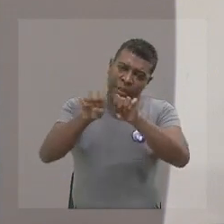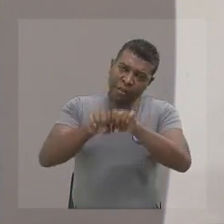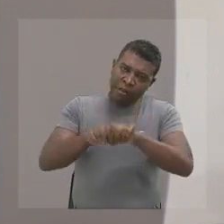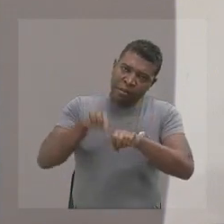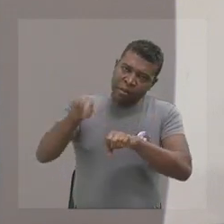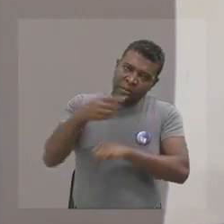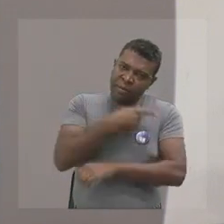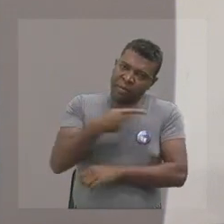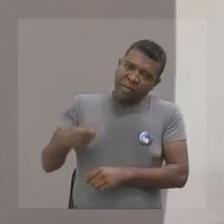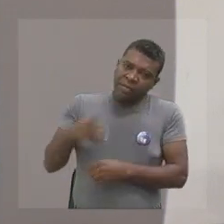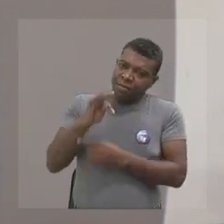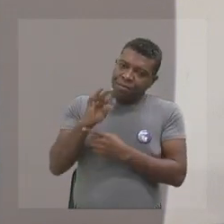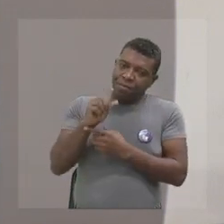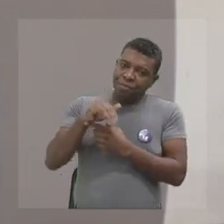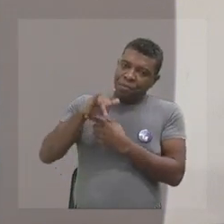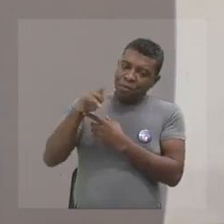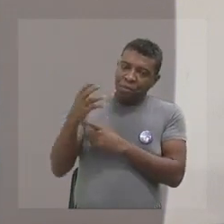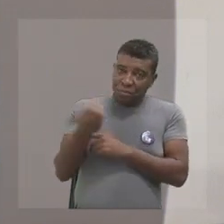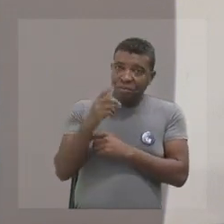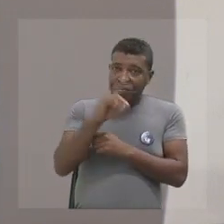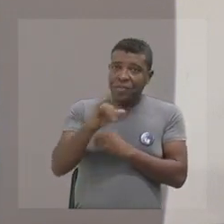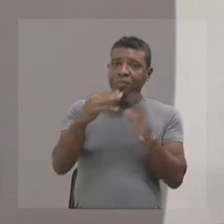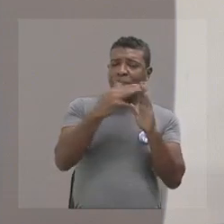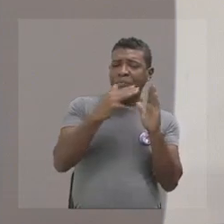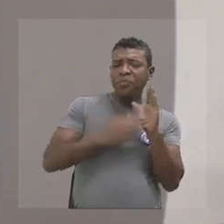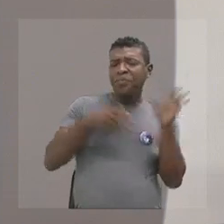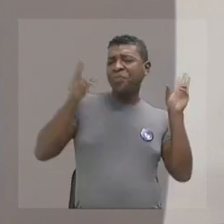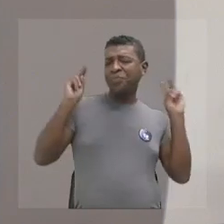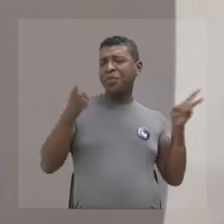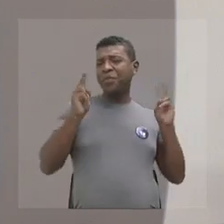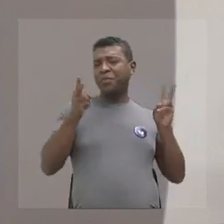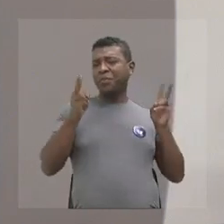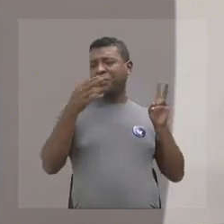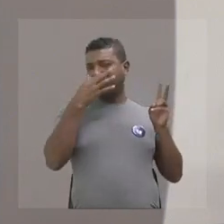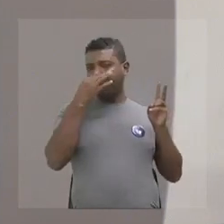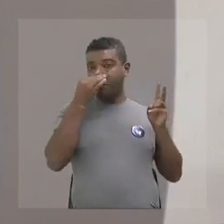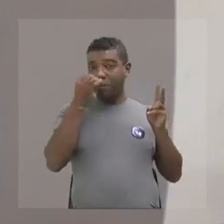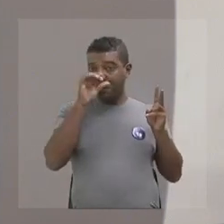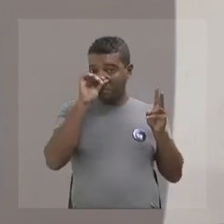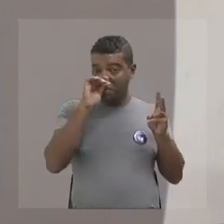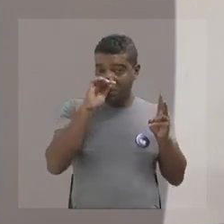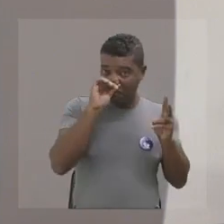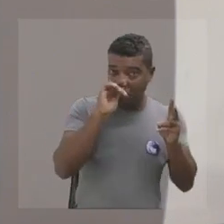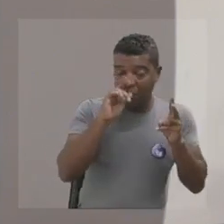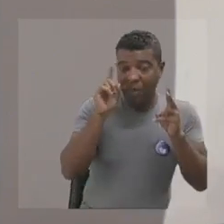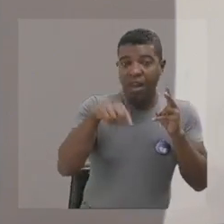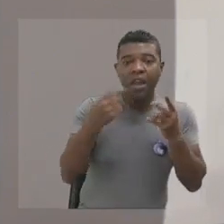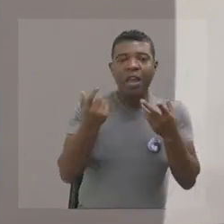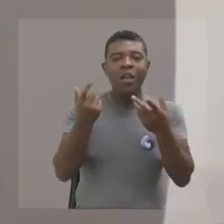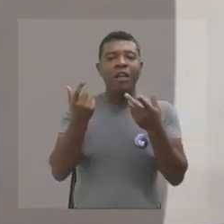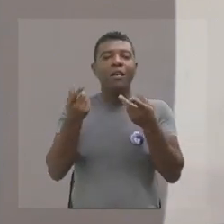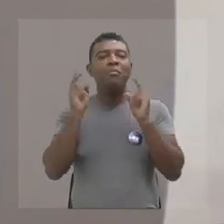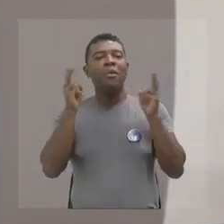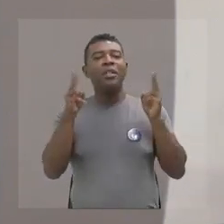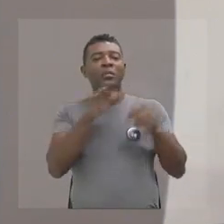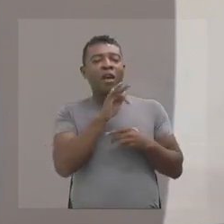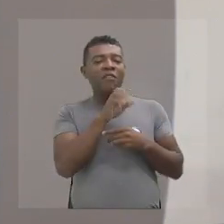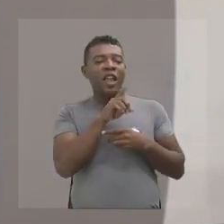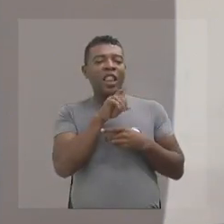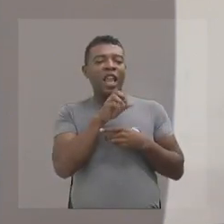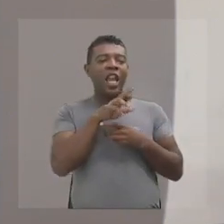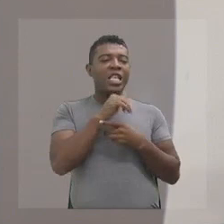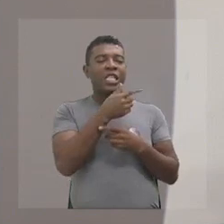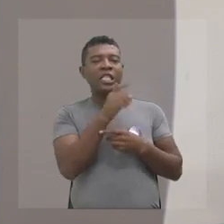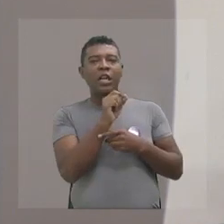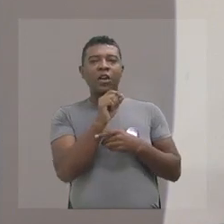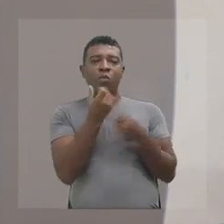a gente também vai implementar a mesma metodologia que nós fizemos com a Federação das Indústrias estado de Minas Gerais na faeing buscando